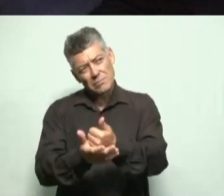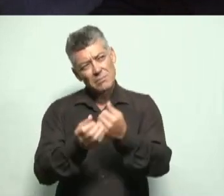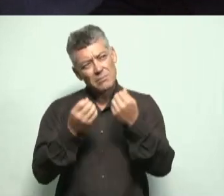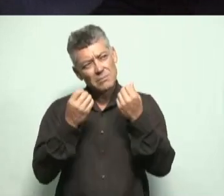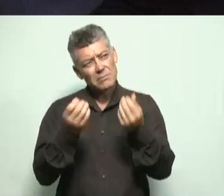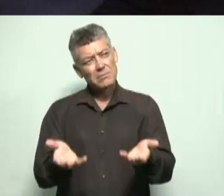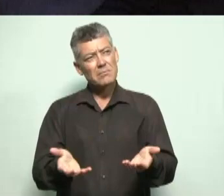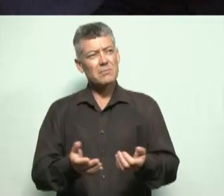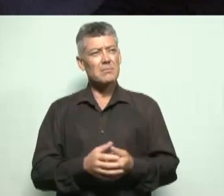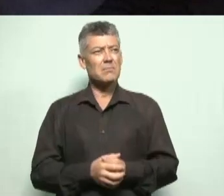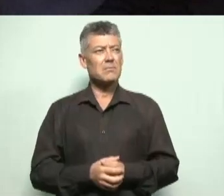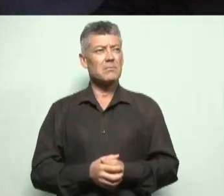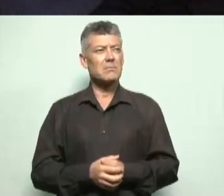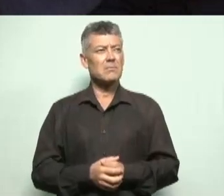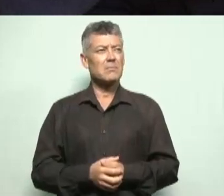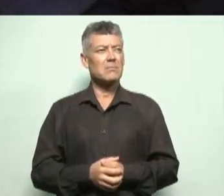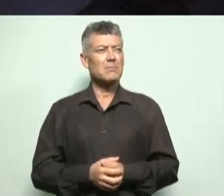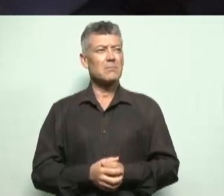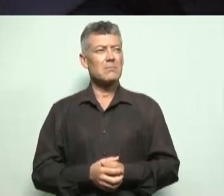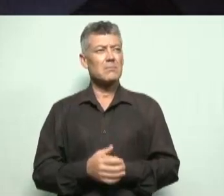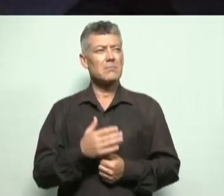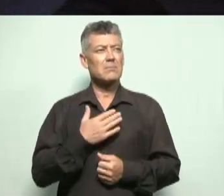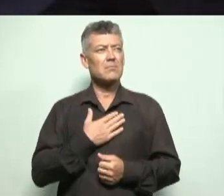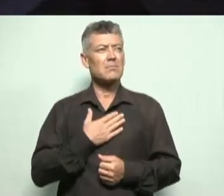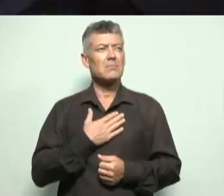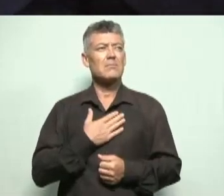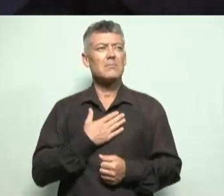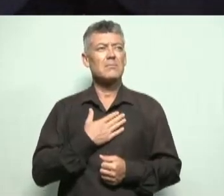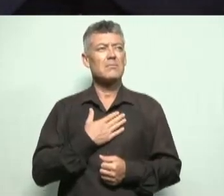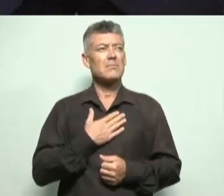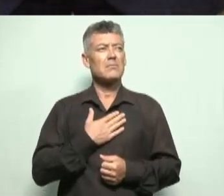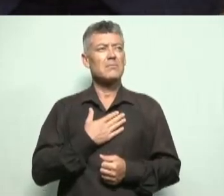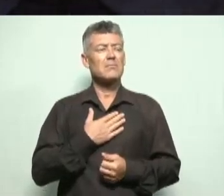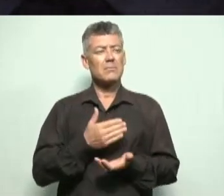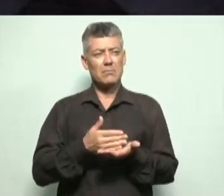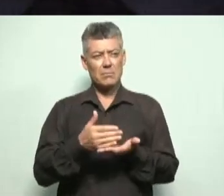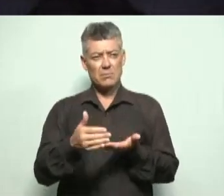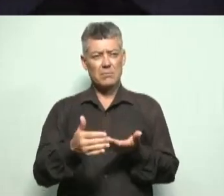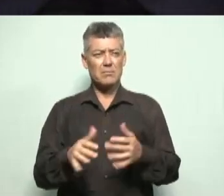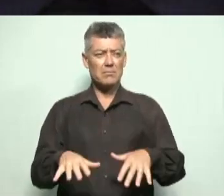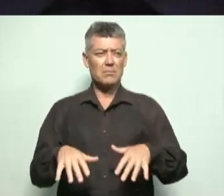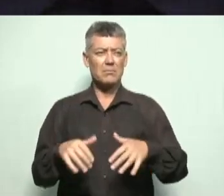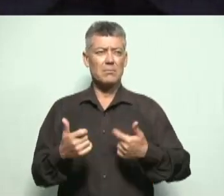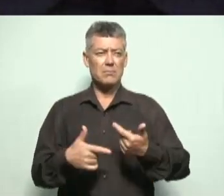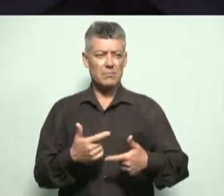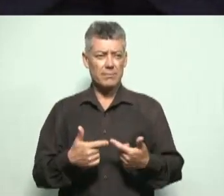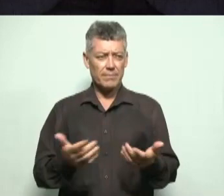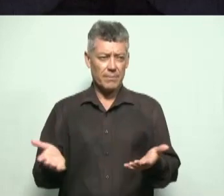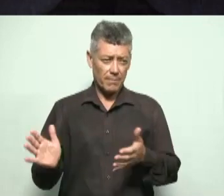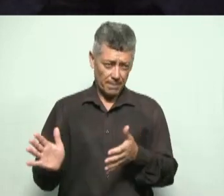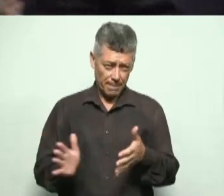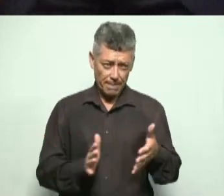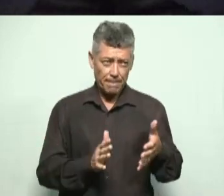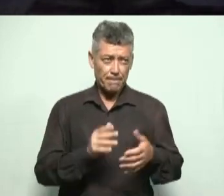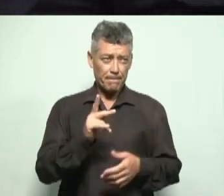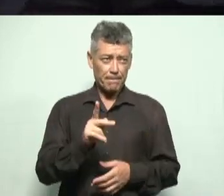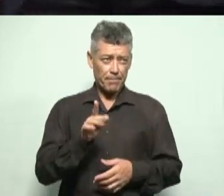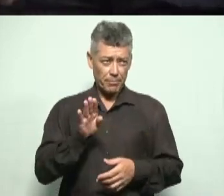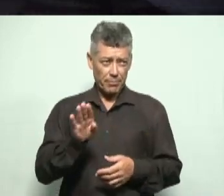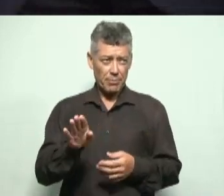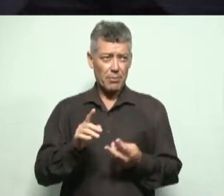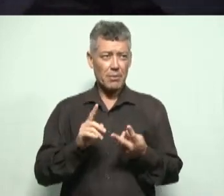que importa. Então, vamos lá, agora vamos iniciar os trabalhos. Eu chamo os oradores Cléber Fernandes, do